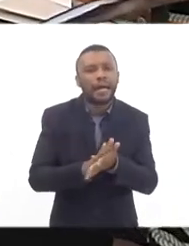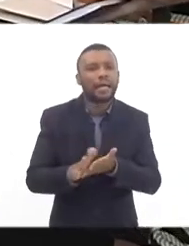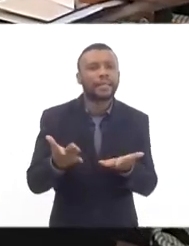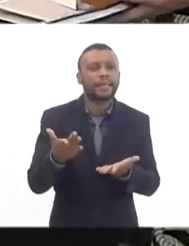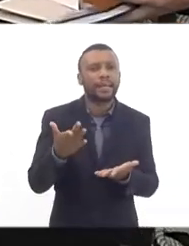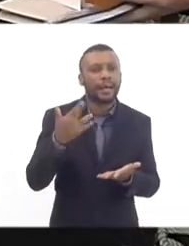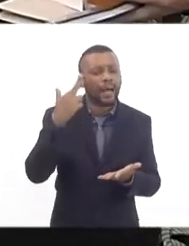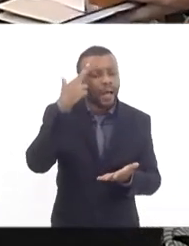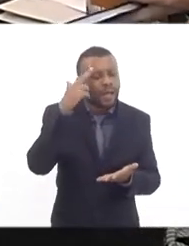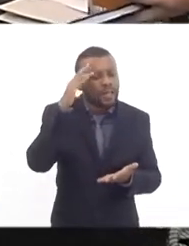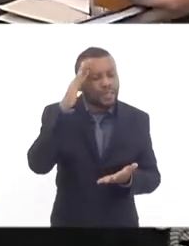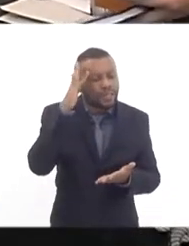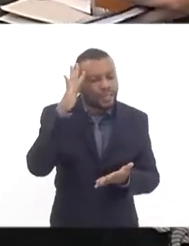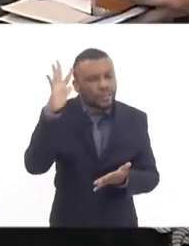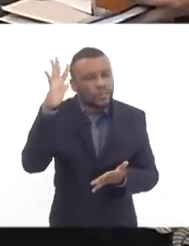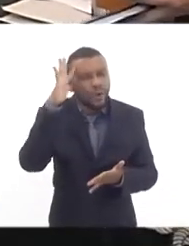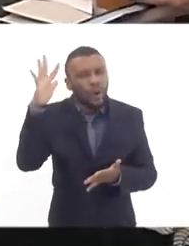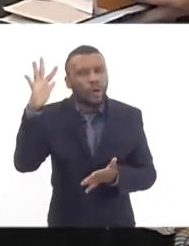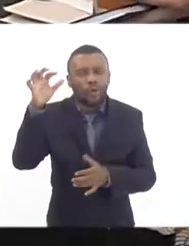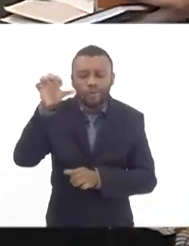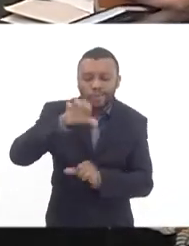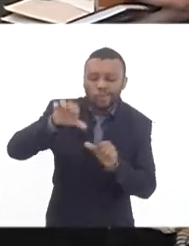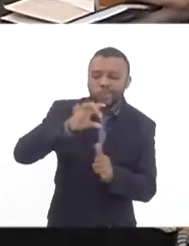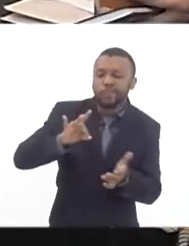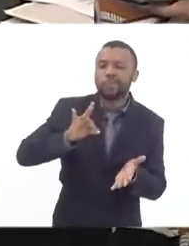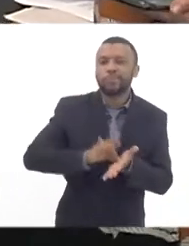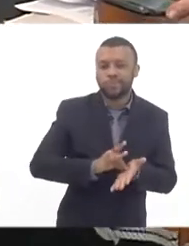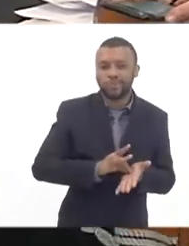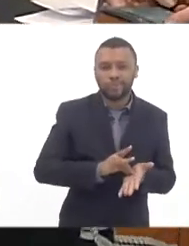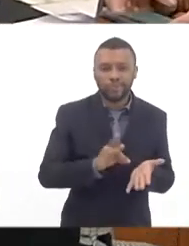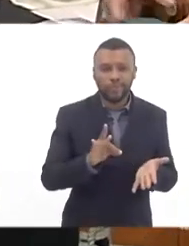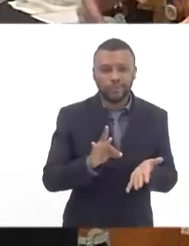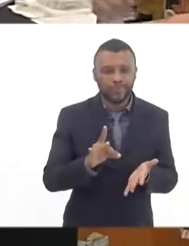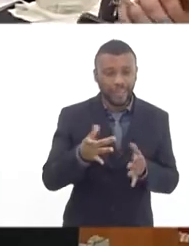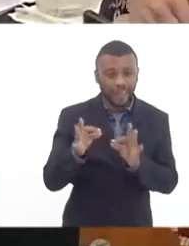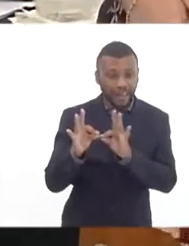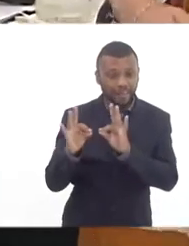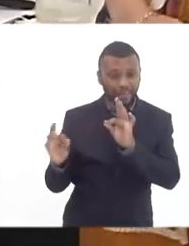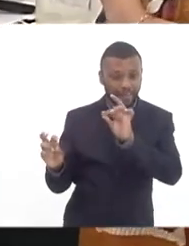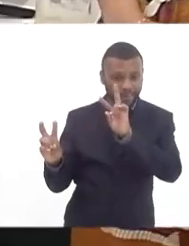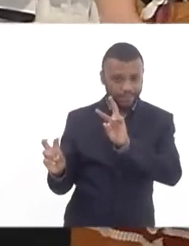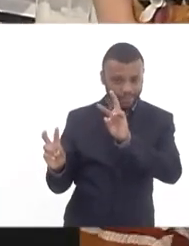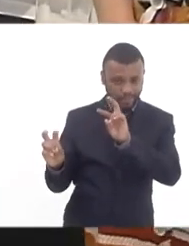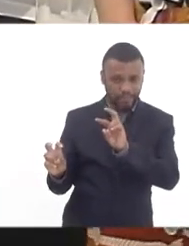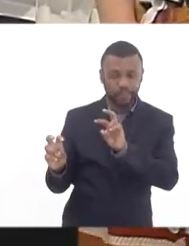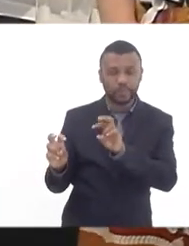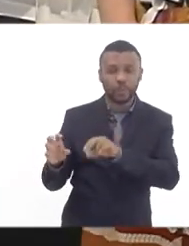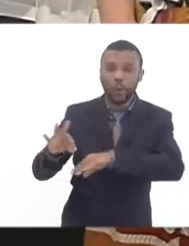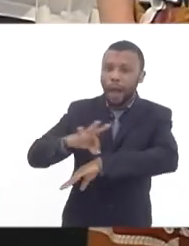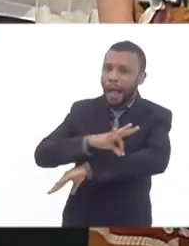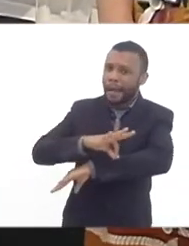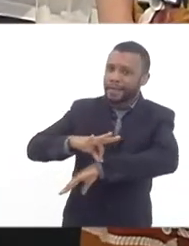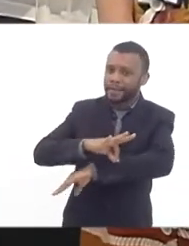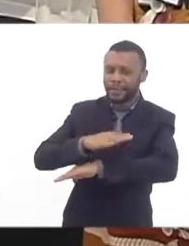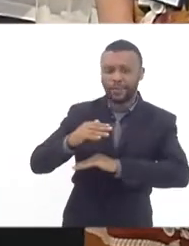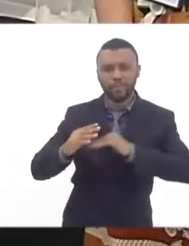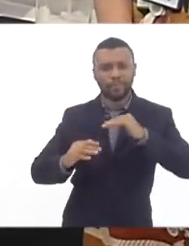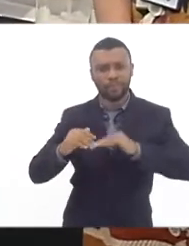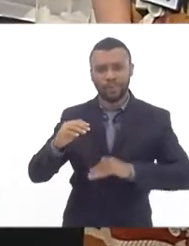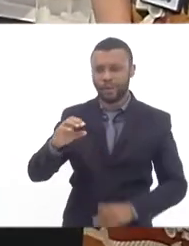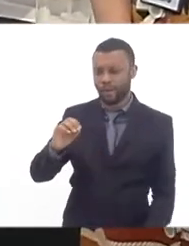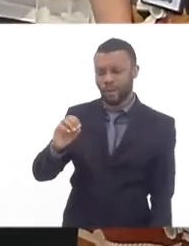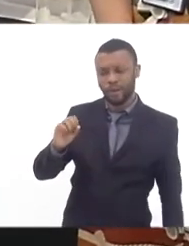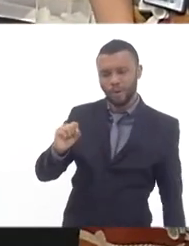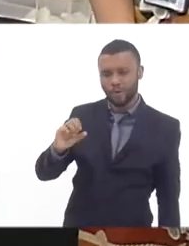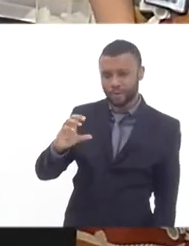grande arquiteto Oscar Niemeyer. Né? A gente precisa sonhar, não é isso que ele sempre falava? Eu já assisti